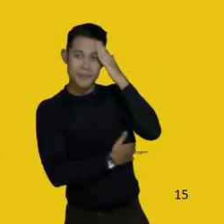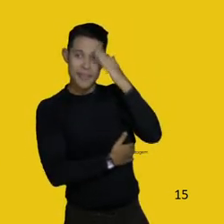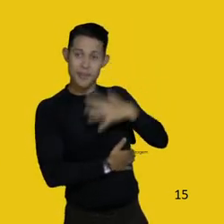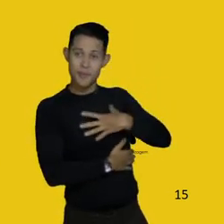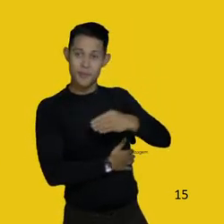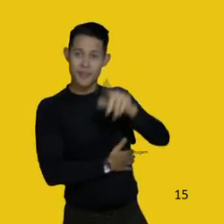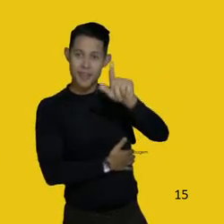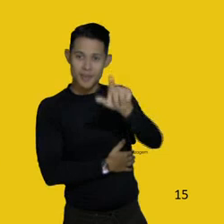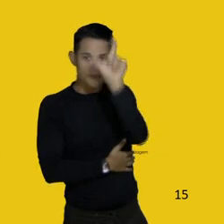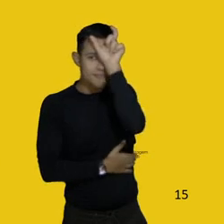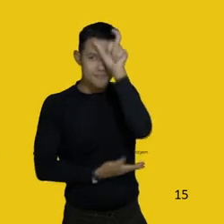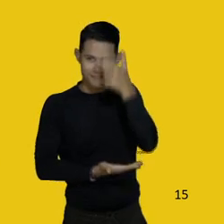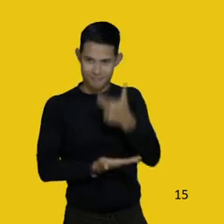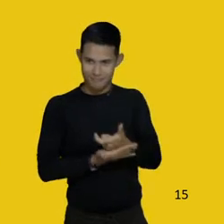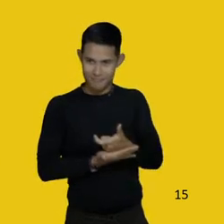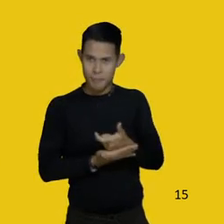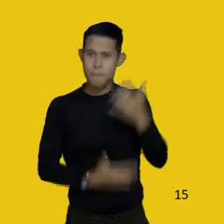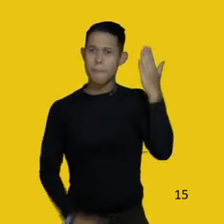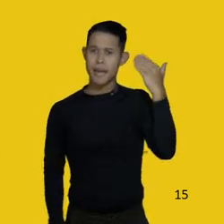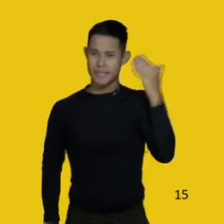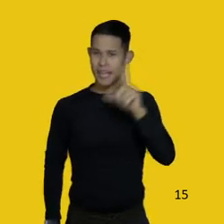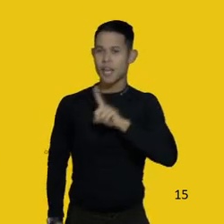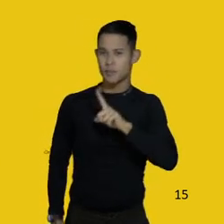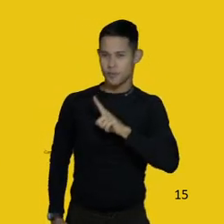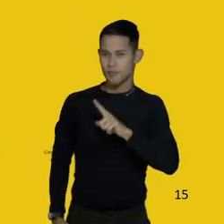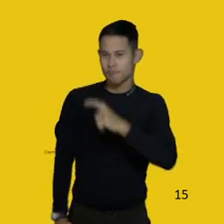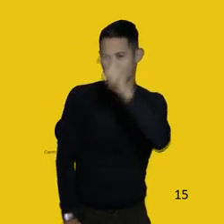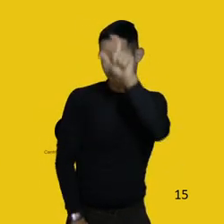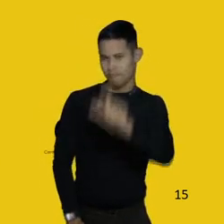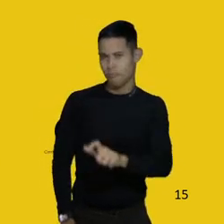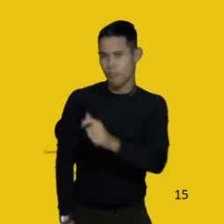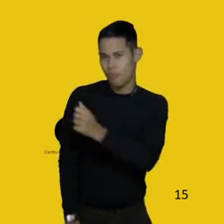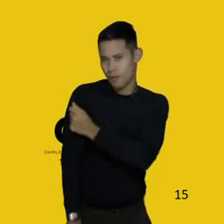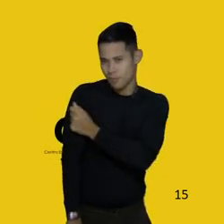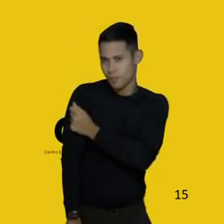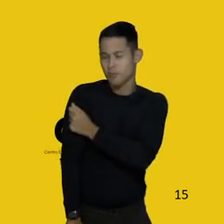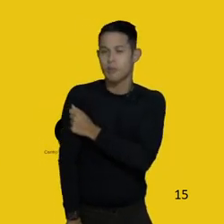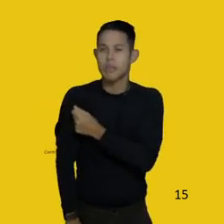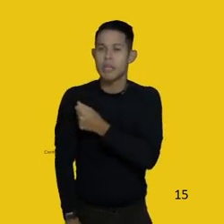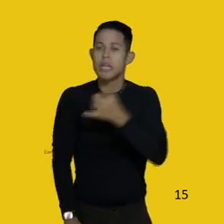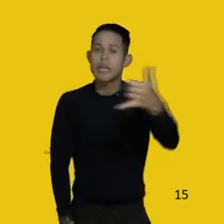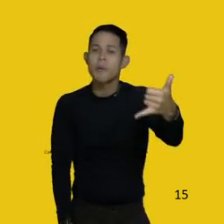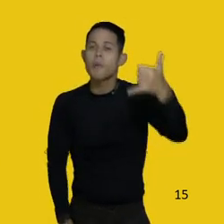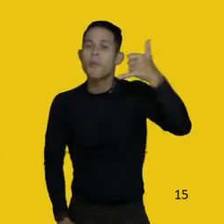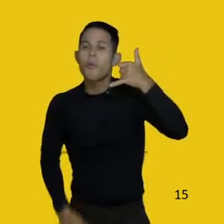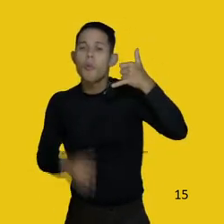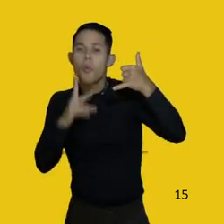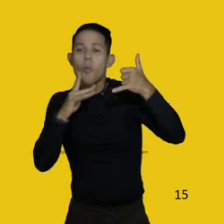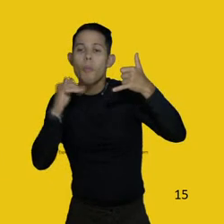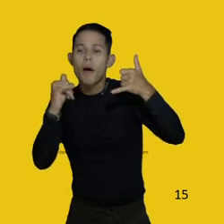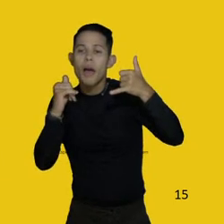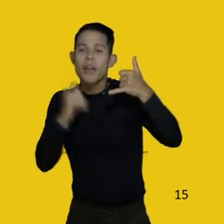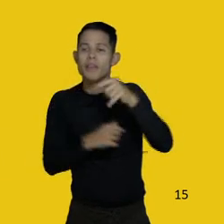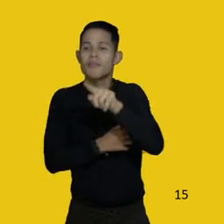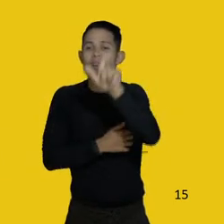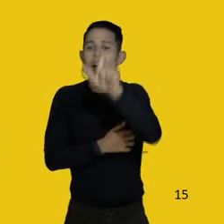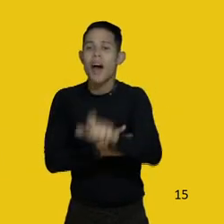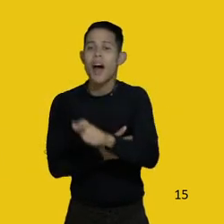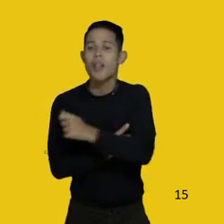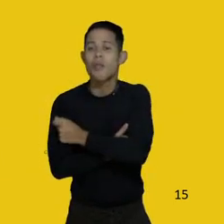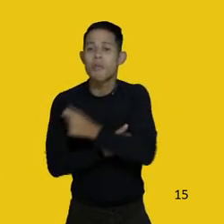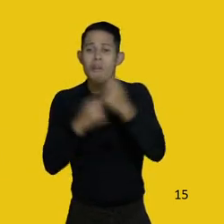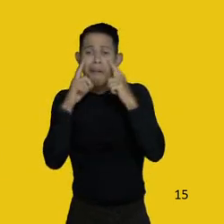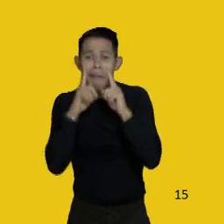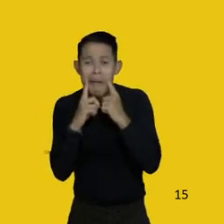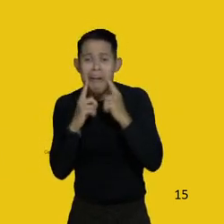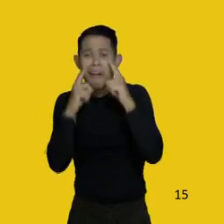a mãe me ligou que a menina tava chorando porque o professor h o professor não o coleguinha falou que ela tinha epilepsia